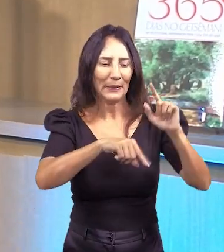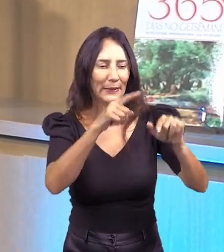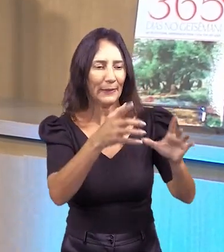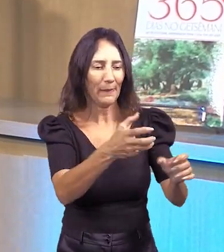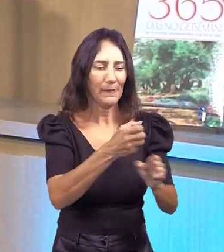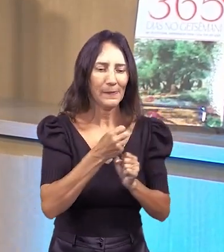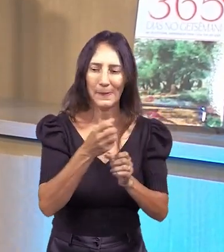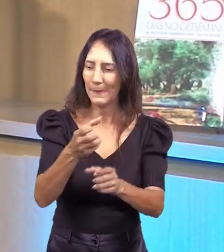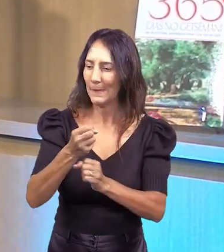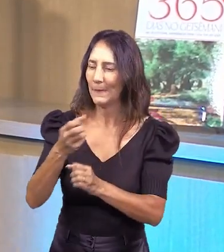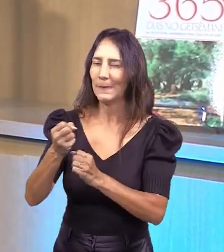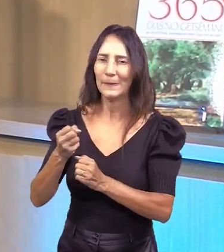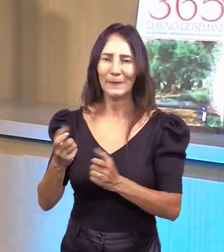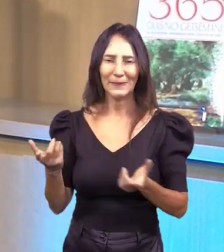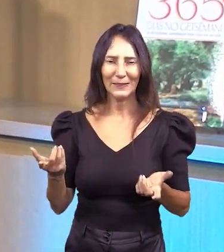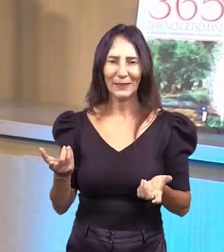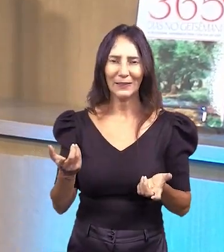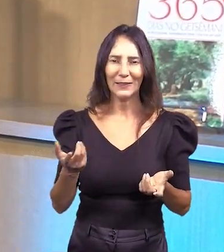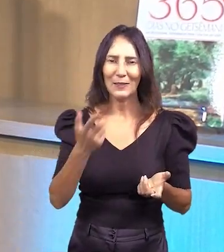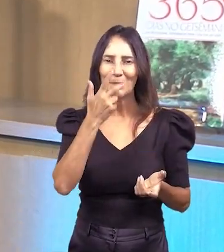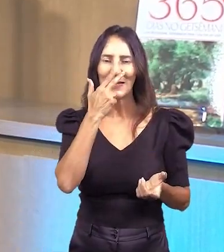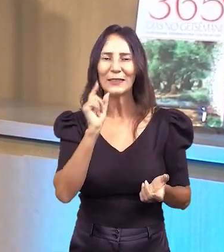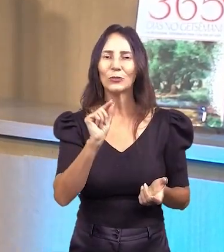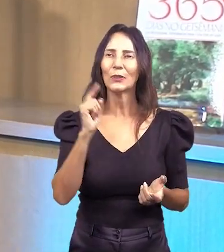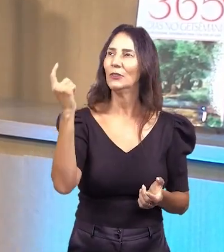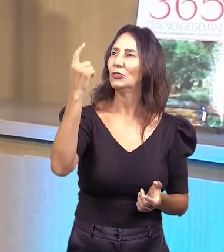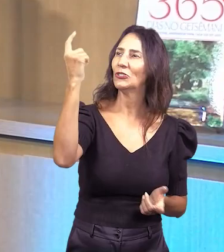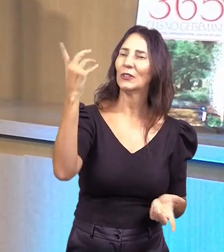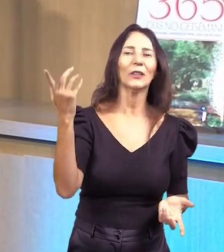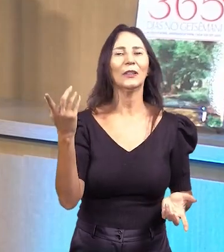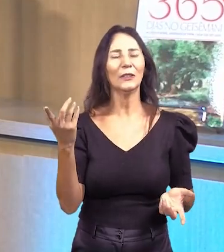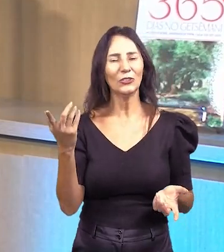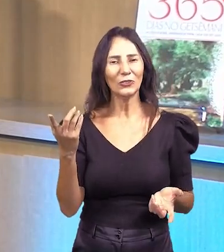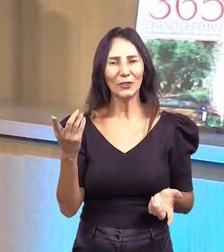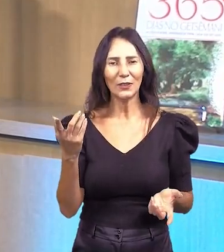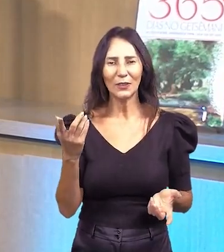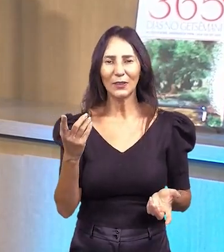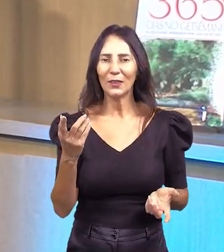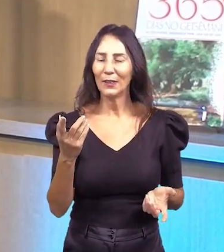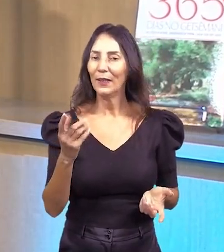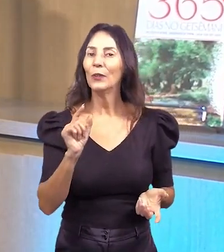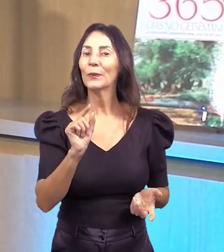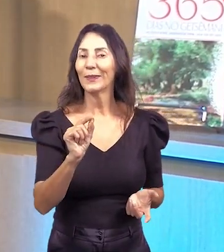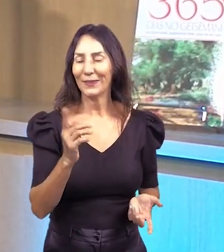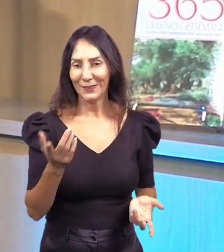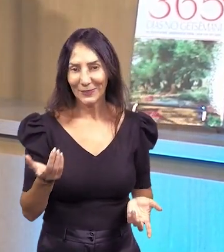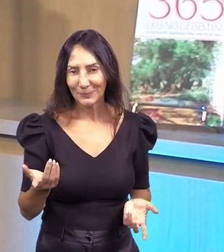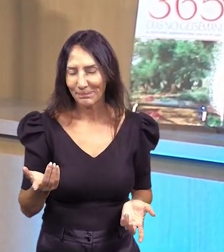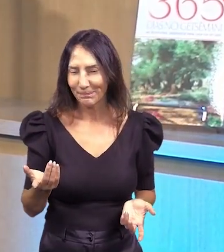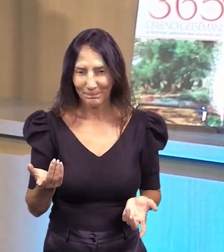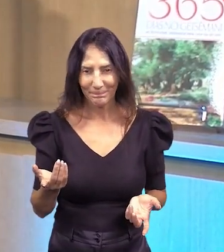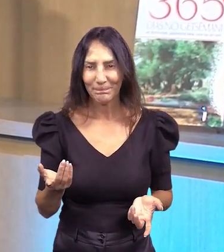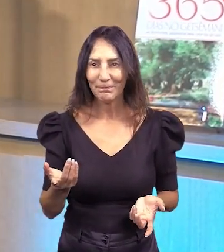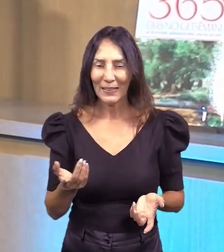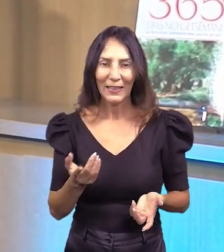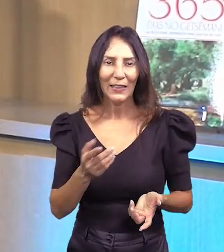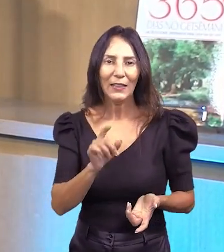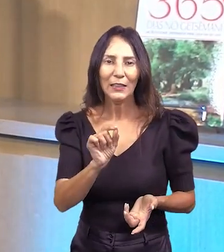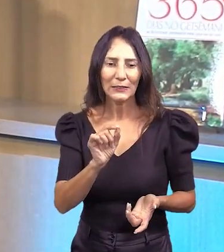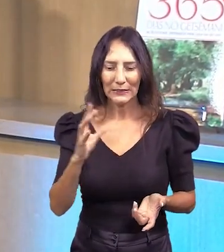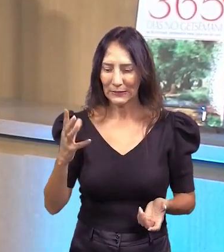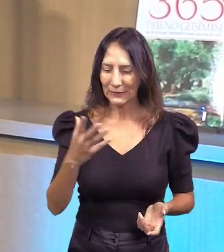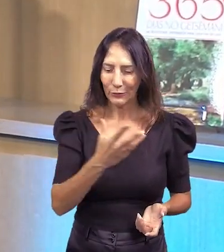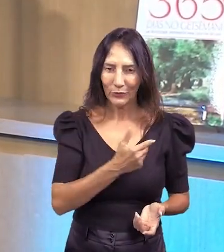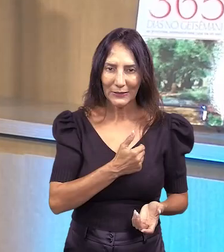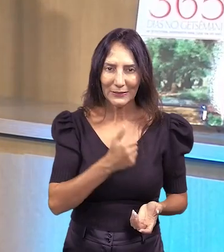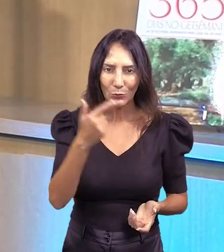Do apego às coisas materiais, o gigante da grande derrota nossa, que é